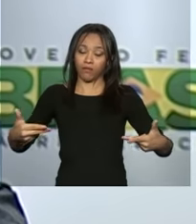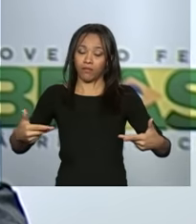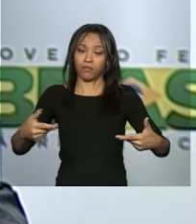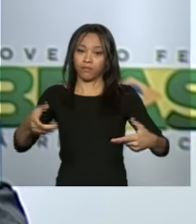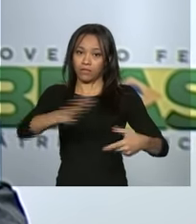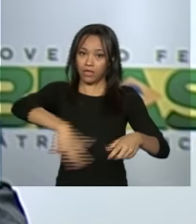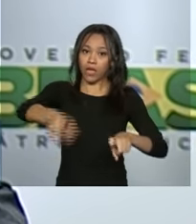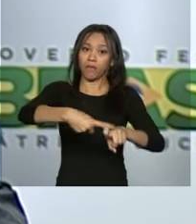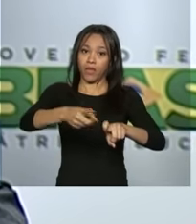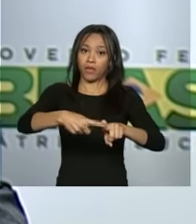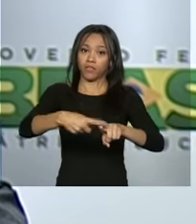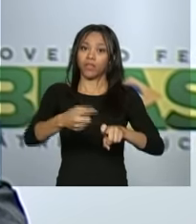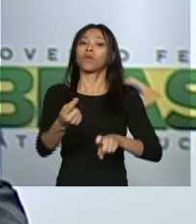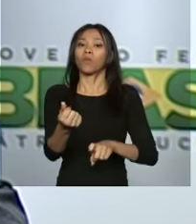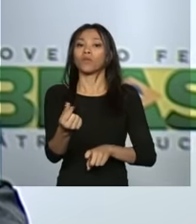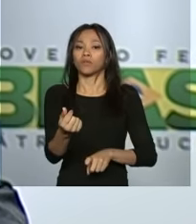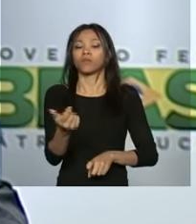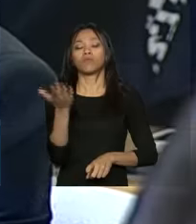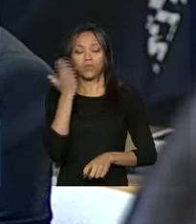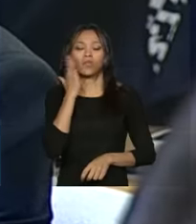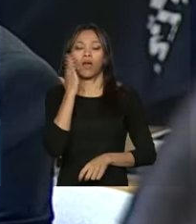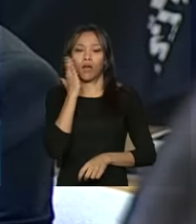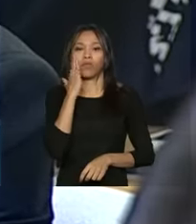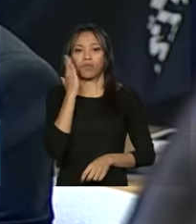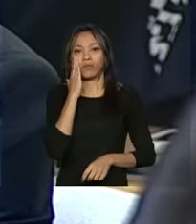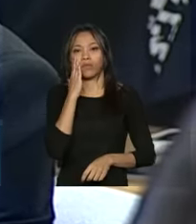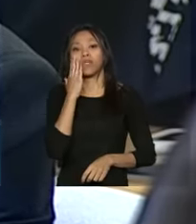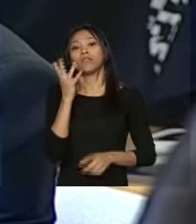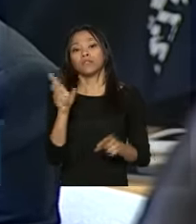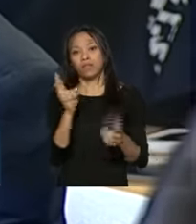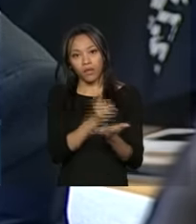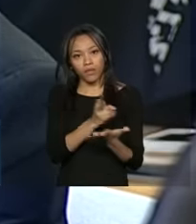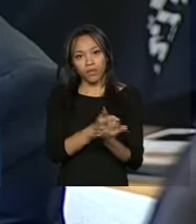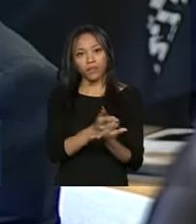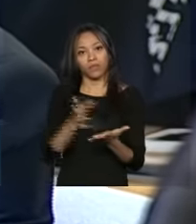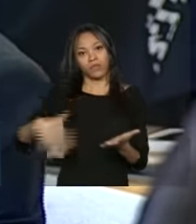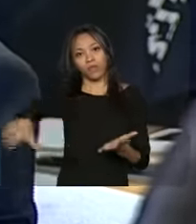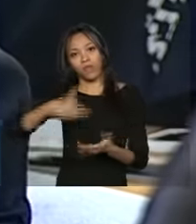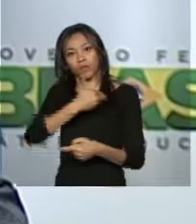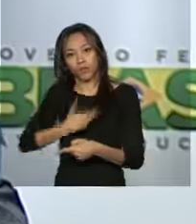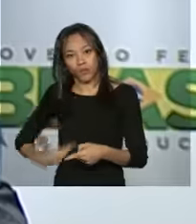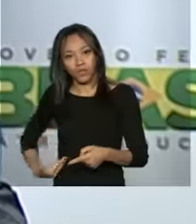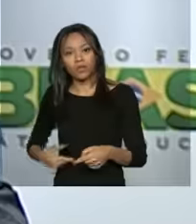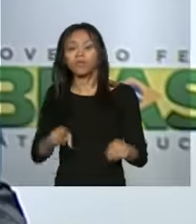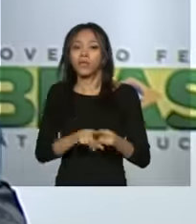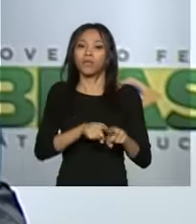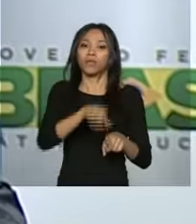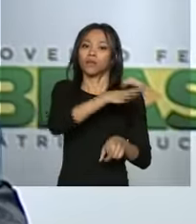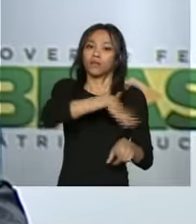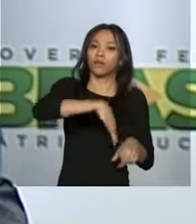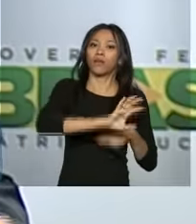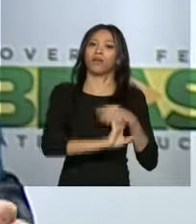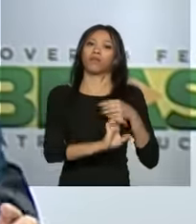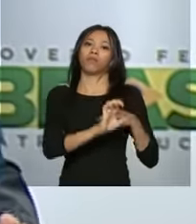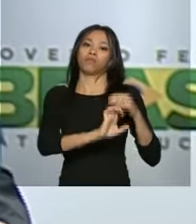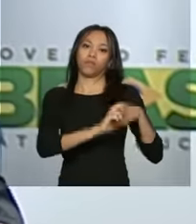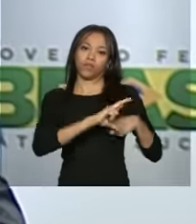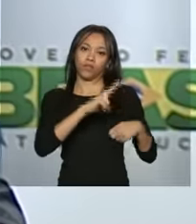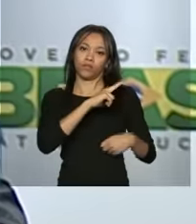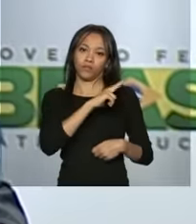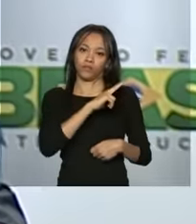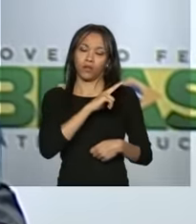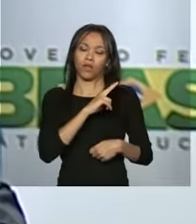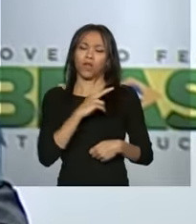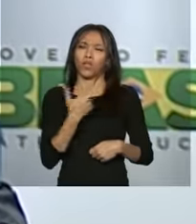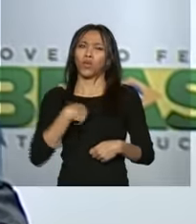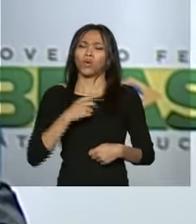bilhões gasto público e privado público e privado Total Tá certo essa é uma estimativa por quê Porque nós